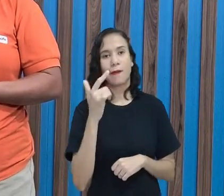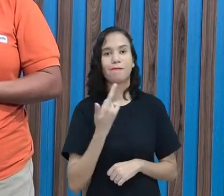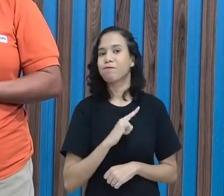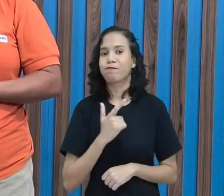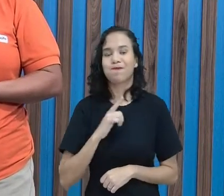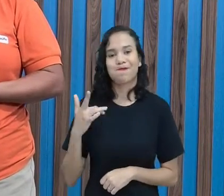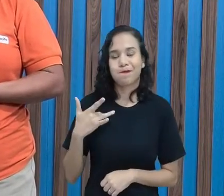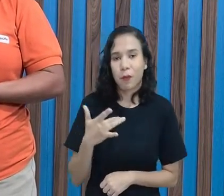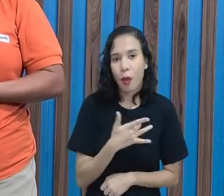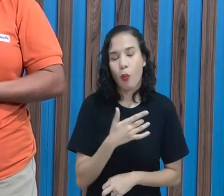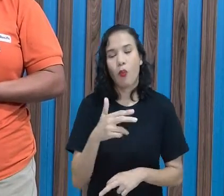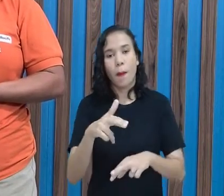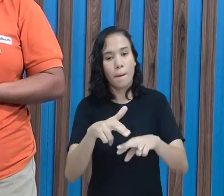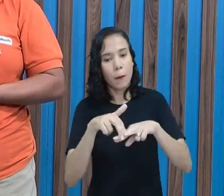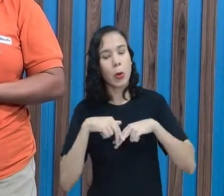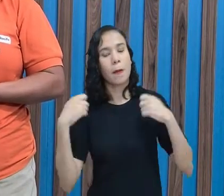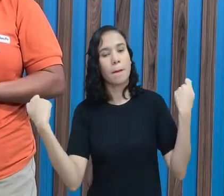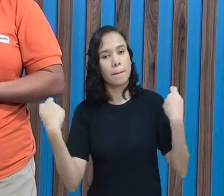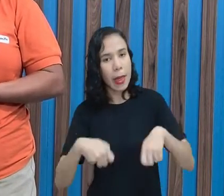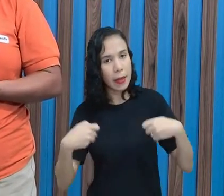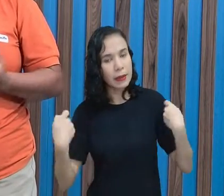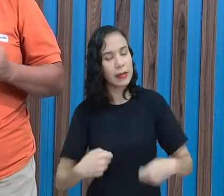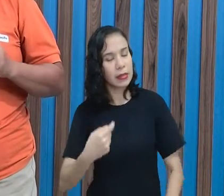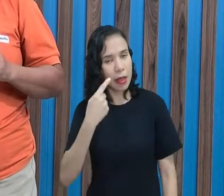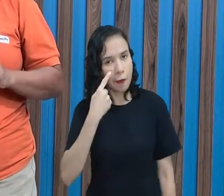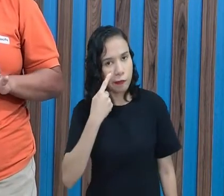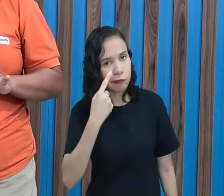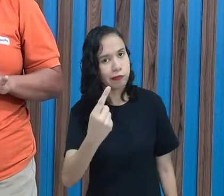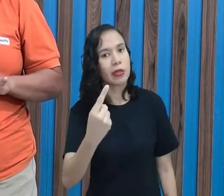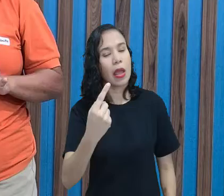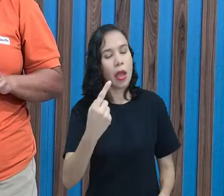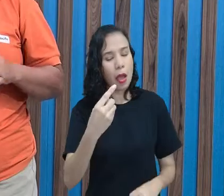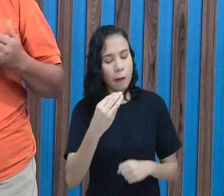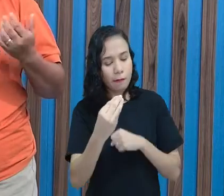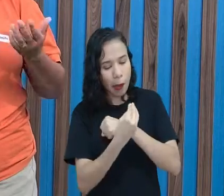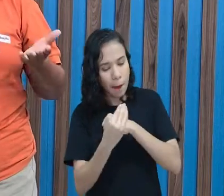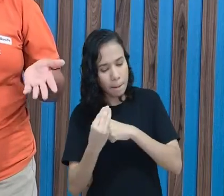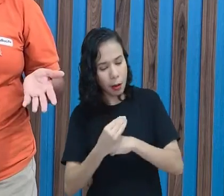saúde. E para isso é preciso que você se cuide,